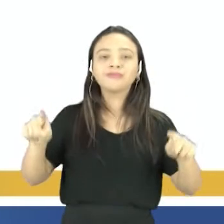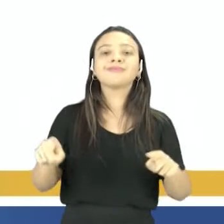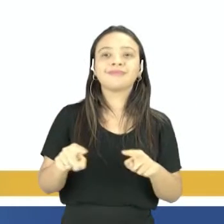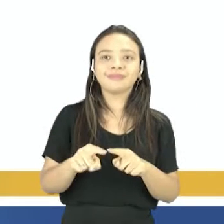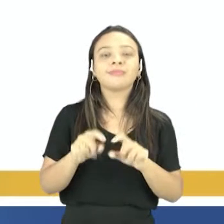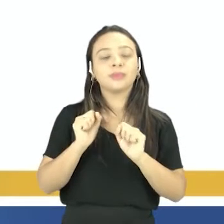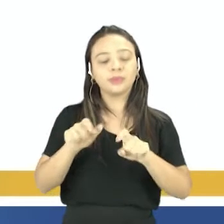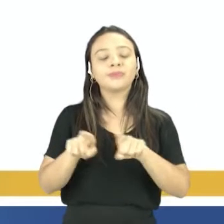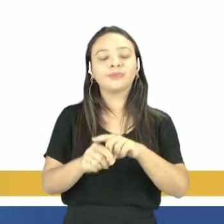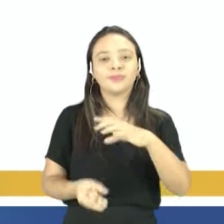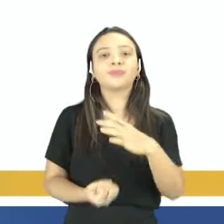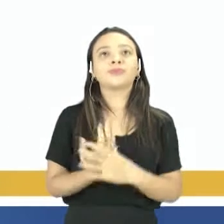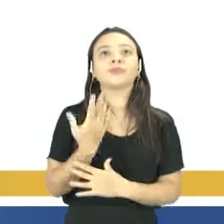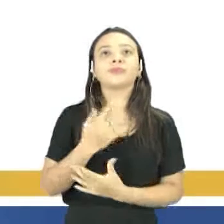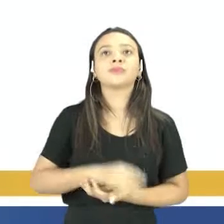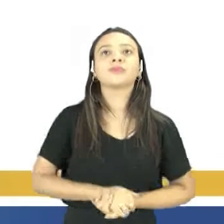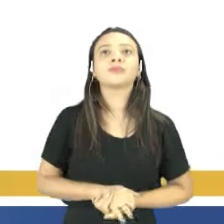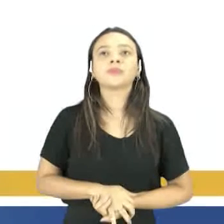enfim.